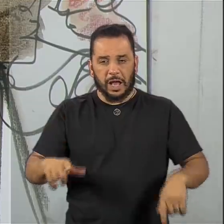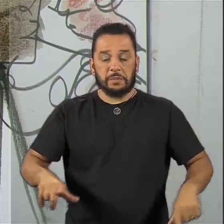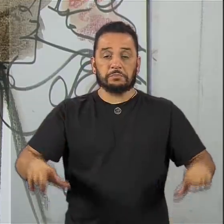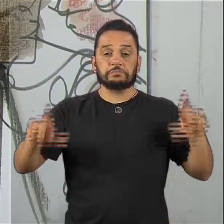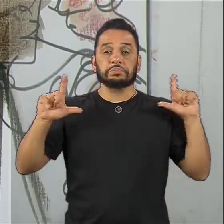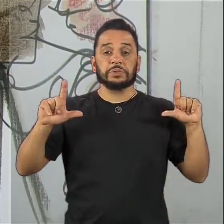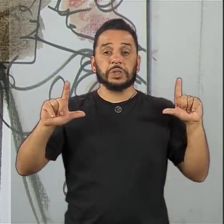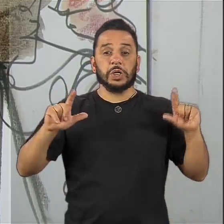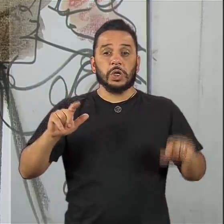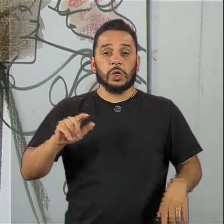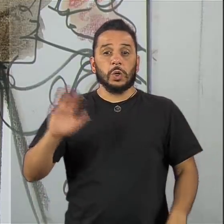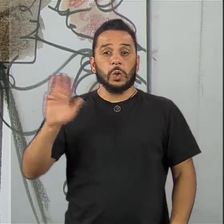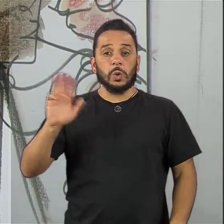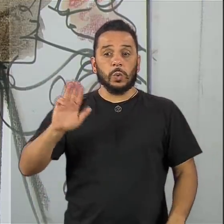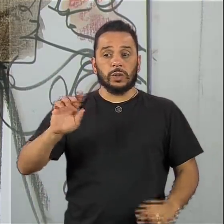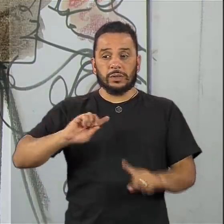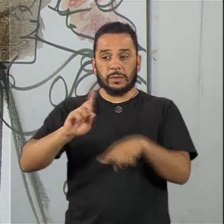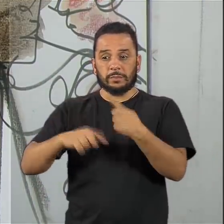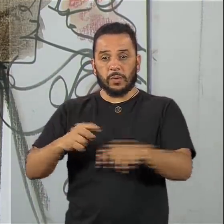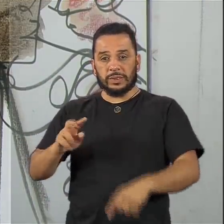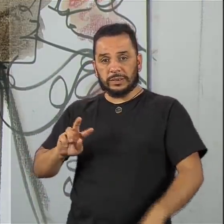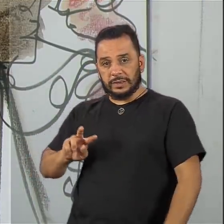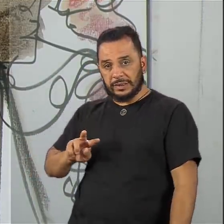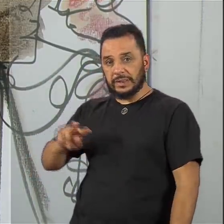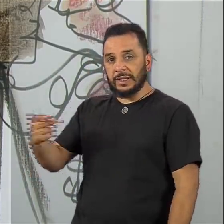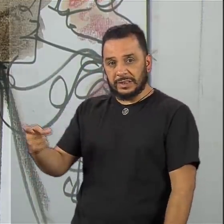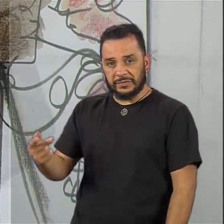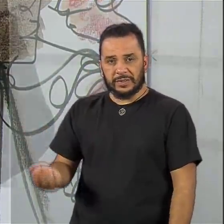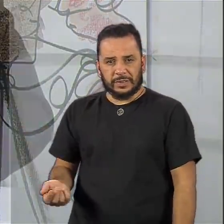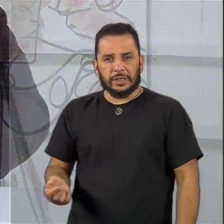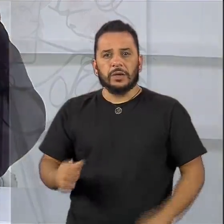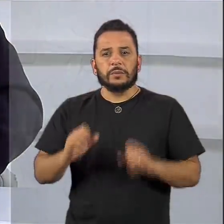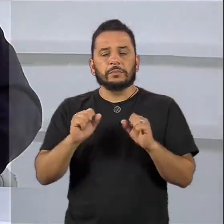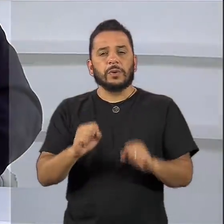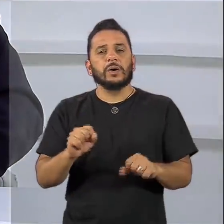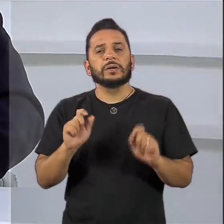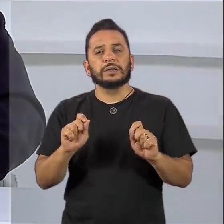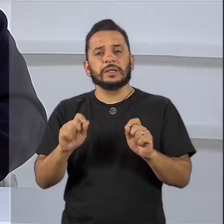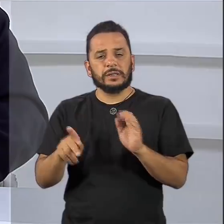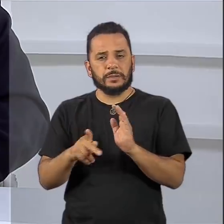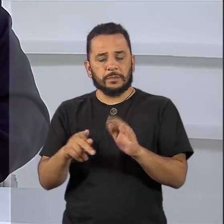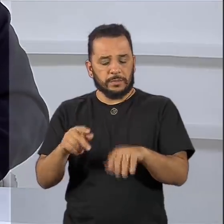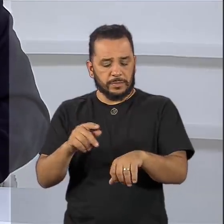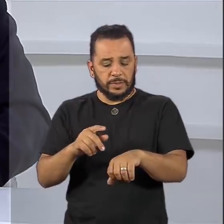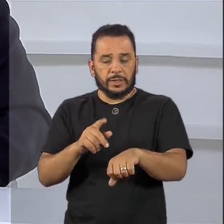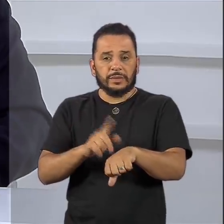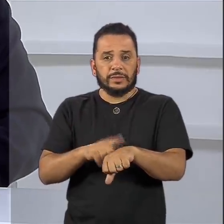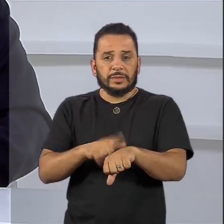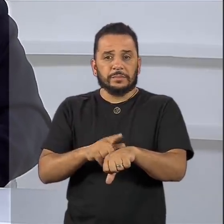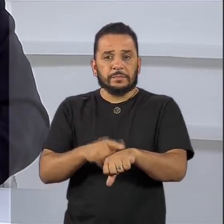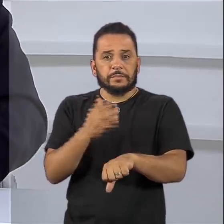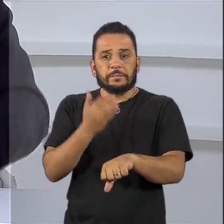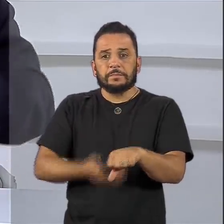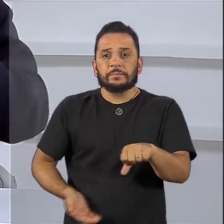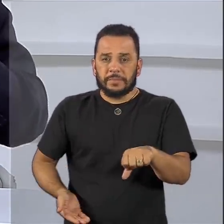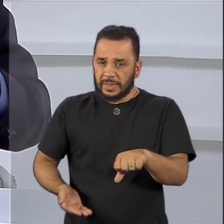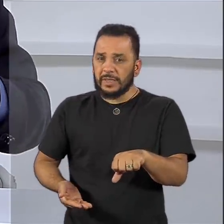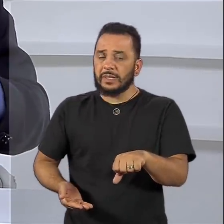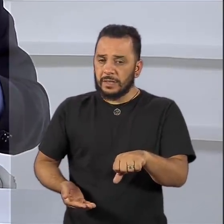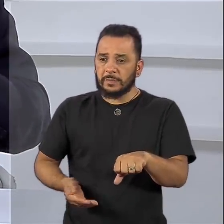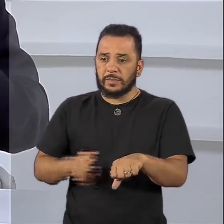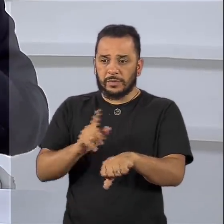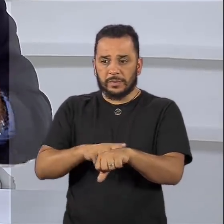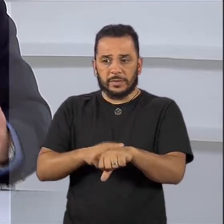para depois você transferir? Você pode ter uma perda de timing. E eu duvido que tenha alguém no PT ou em qualquer outro lugar que tenha